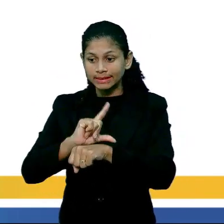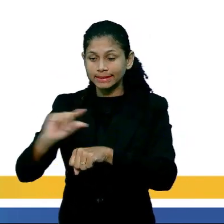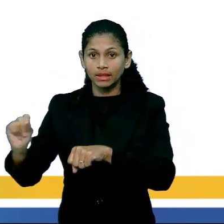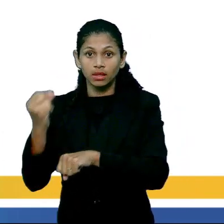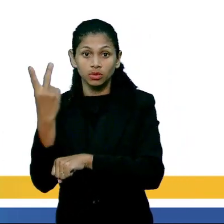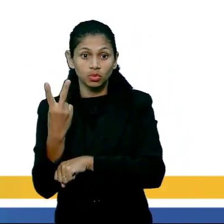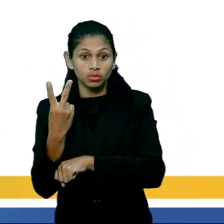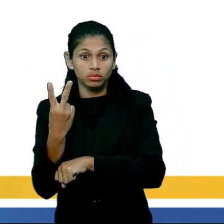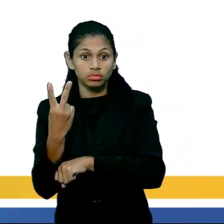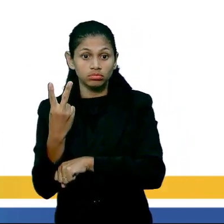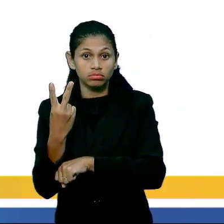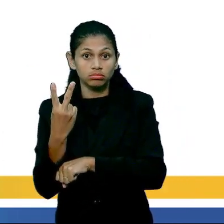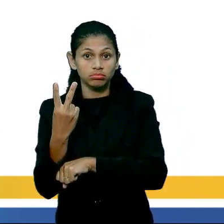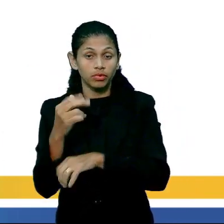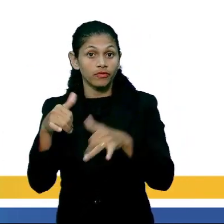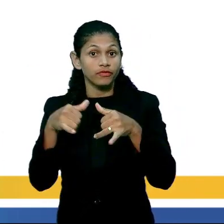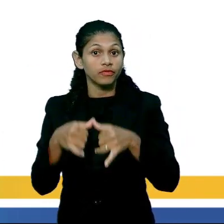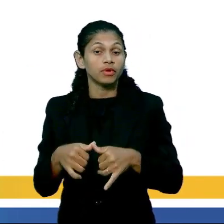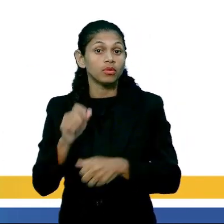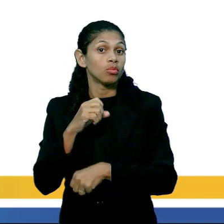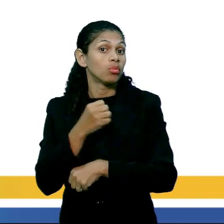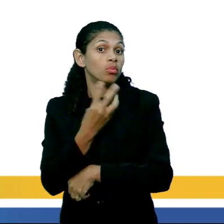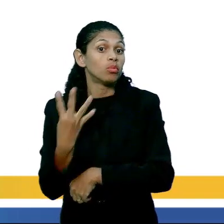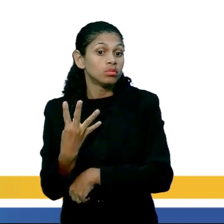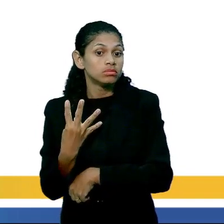fica quanto 5